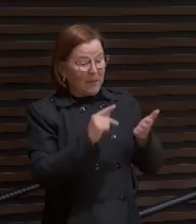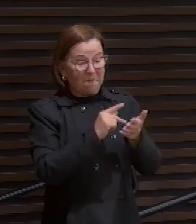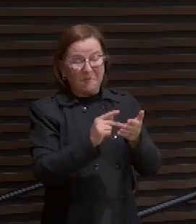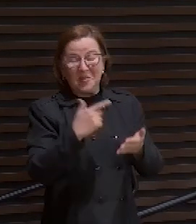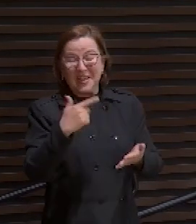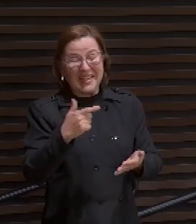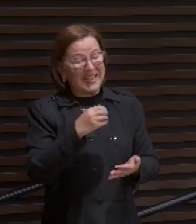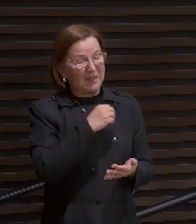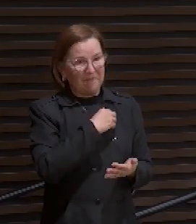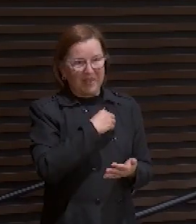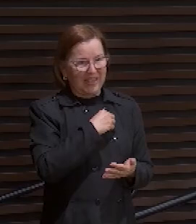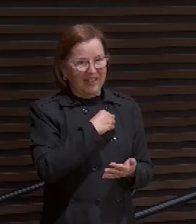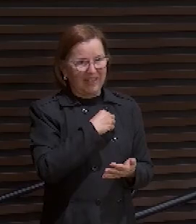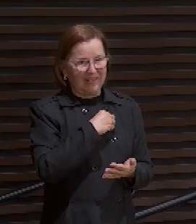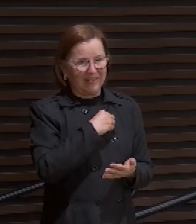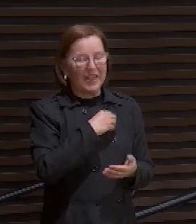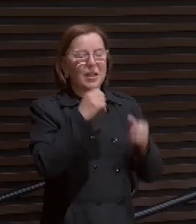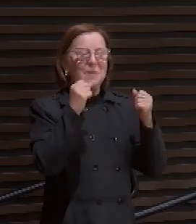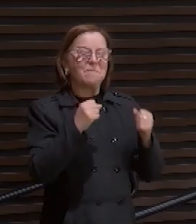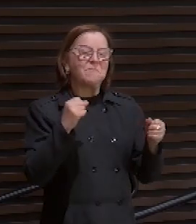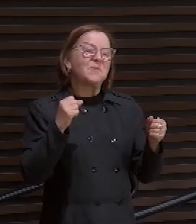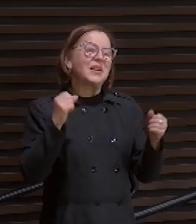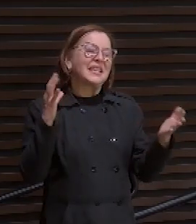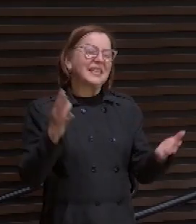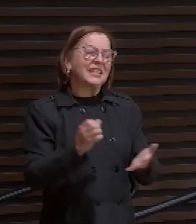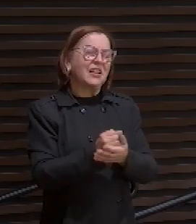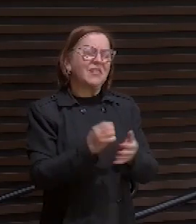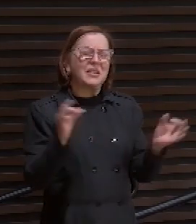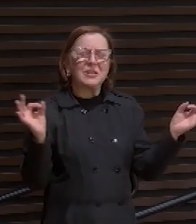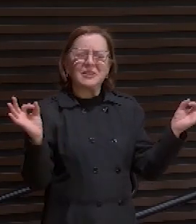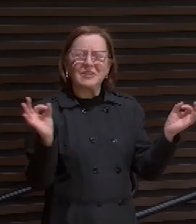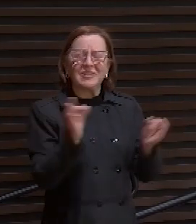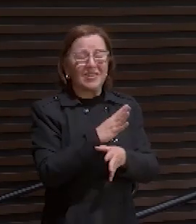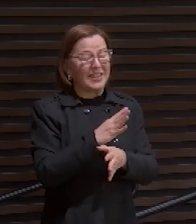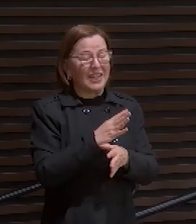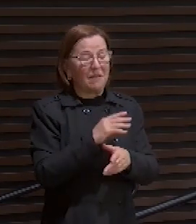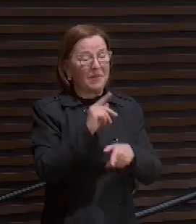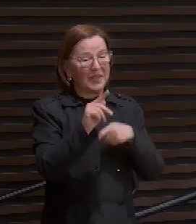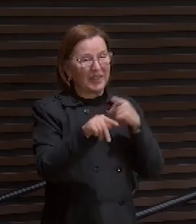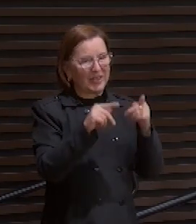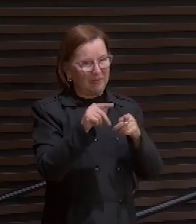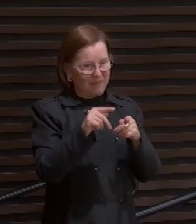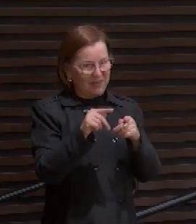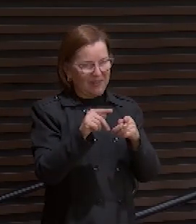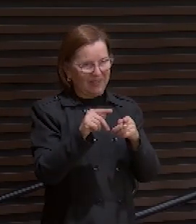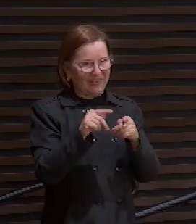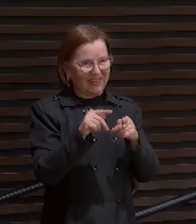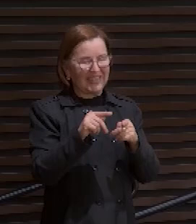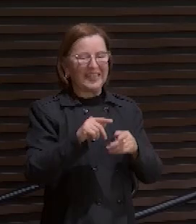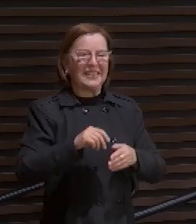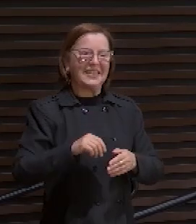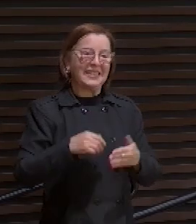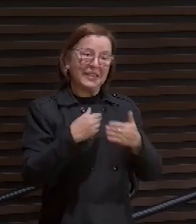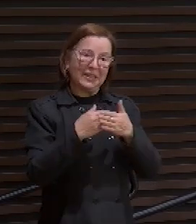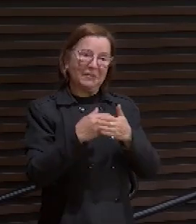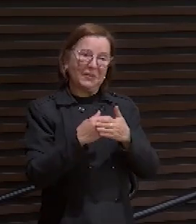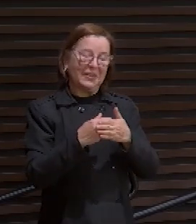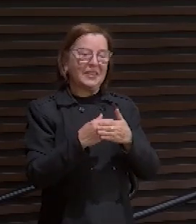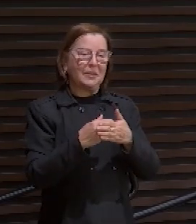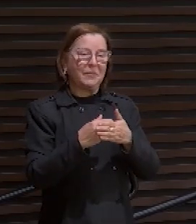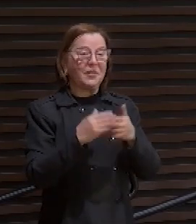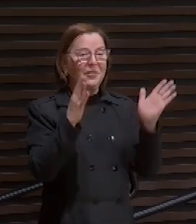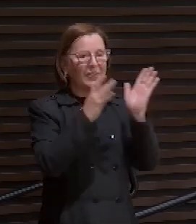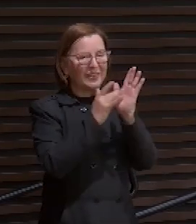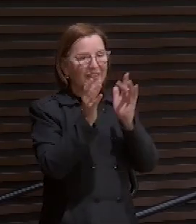que pode salvar totalmente os que por ele se chegam a Deus. Ele pagou e apagou